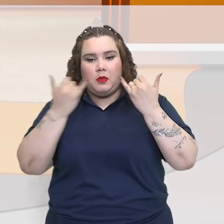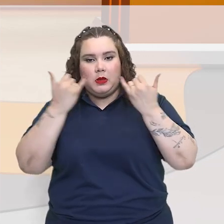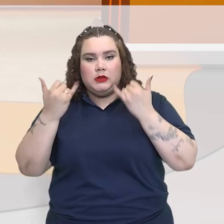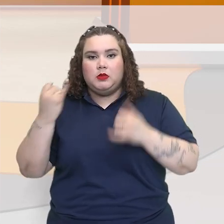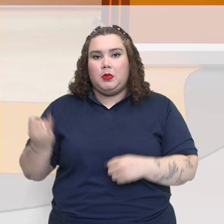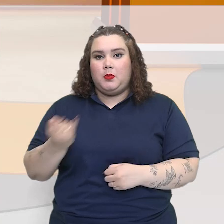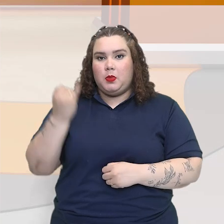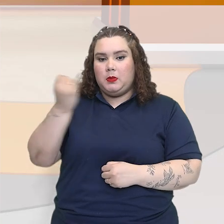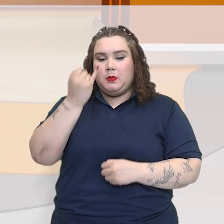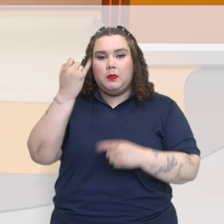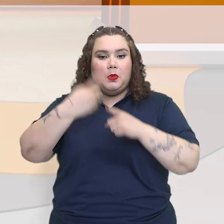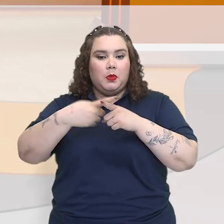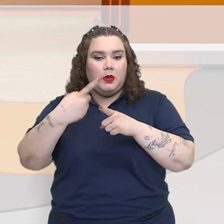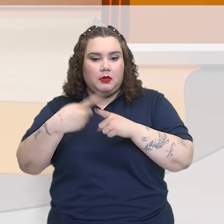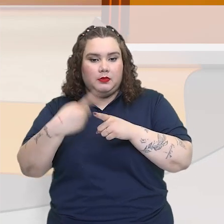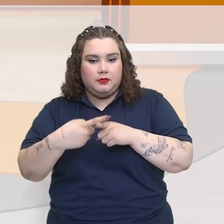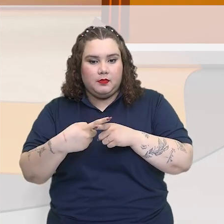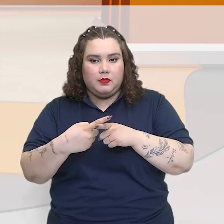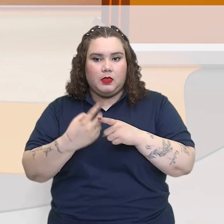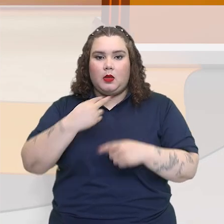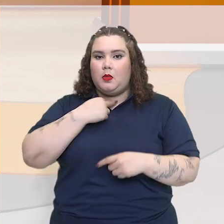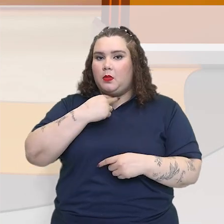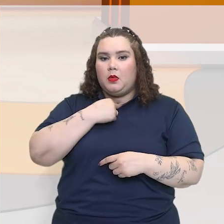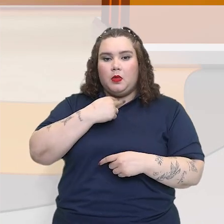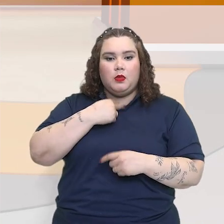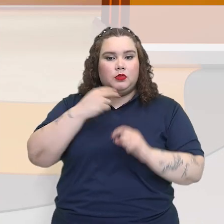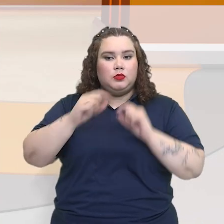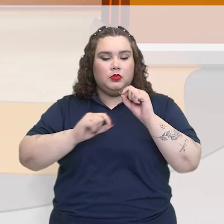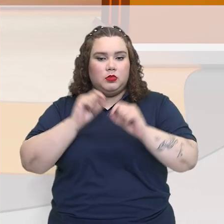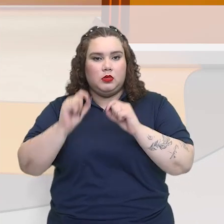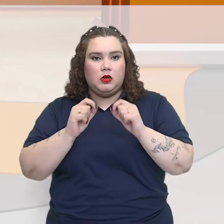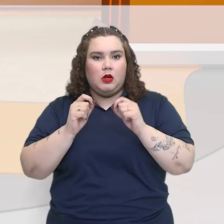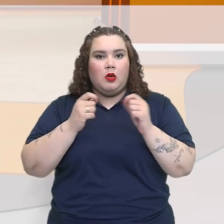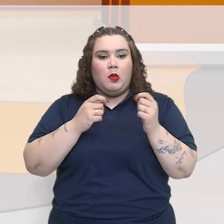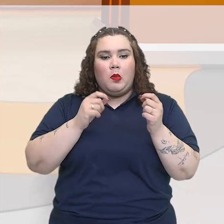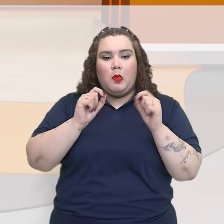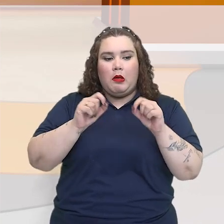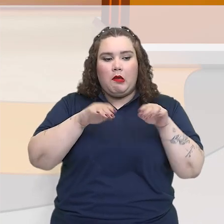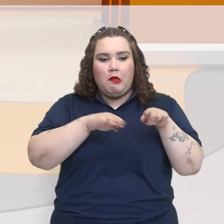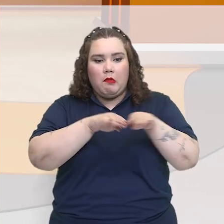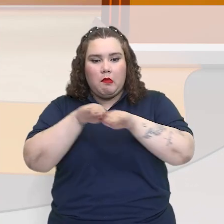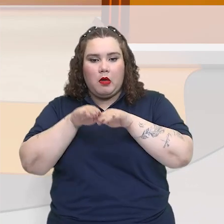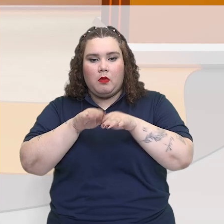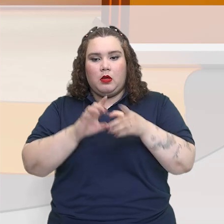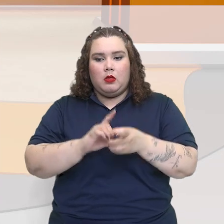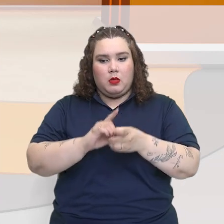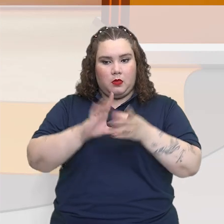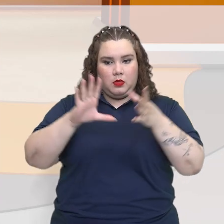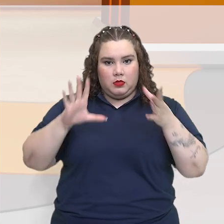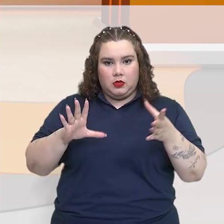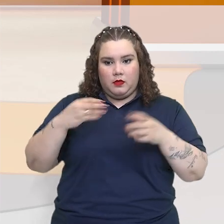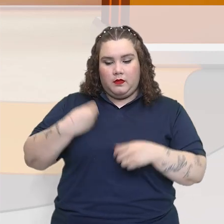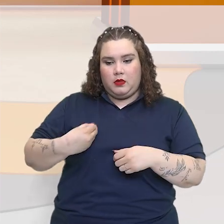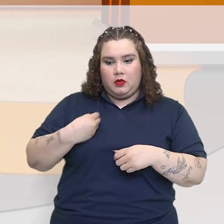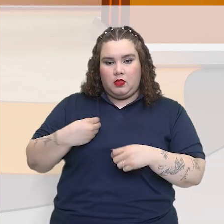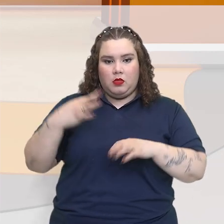importante, pois, né, não podemos igualar a democracia que vive-se nos dias